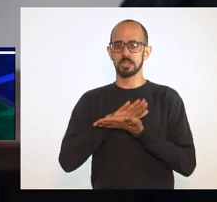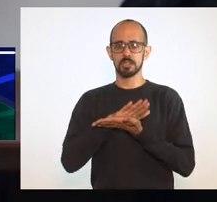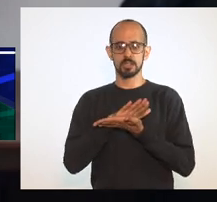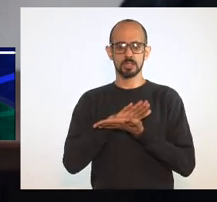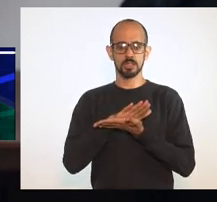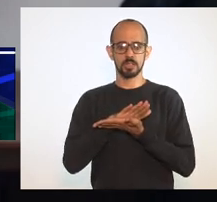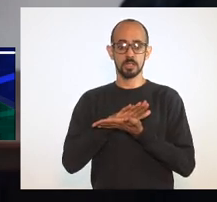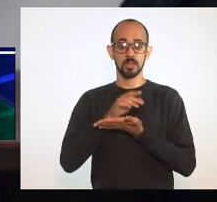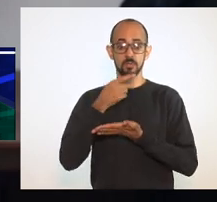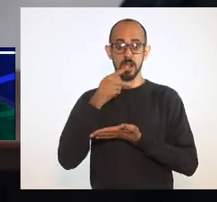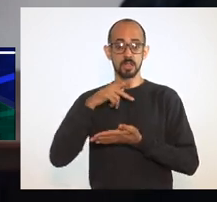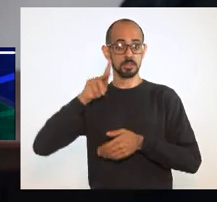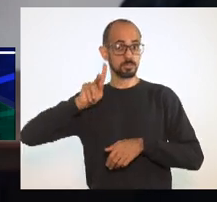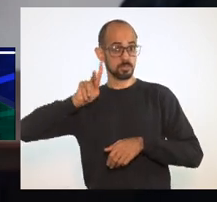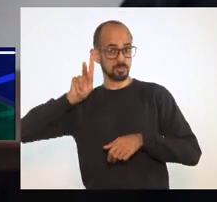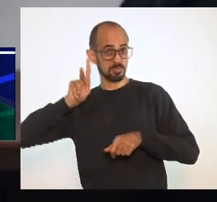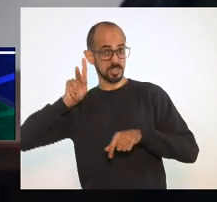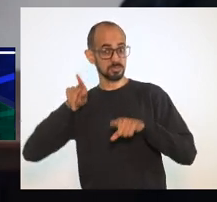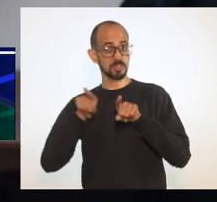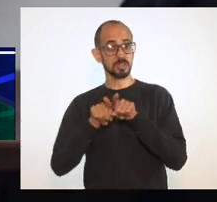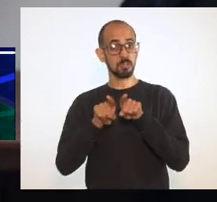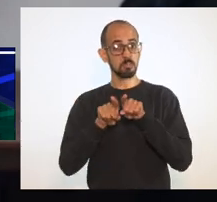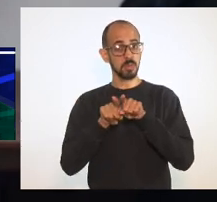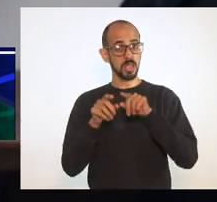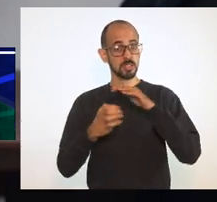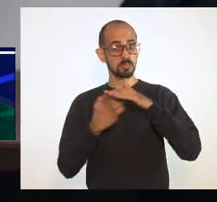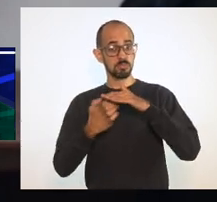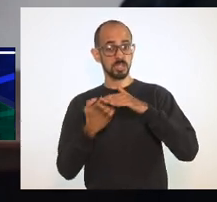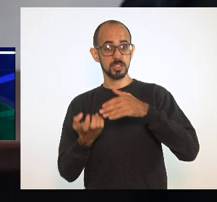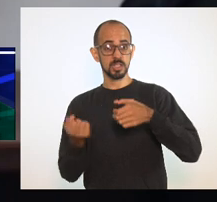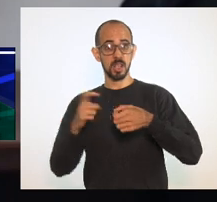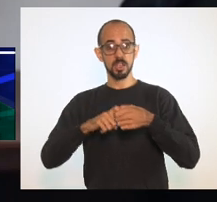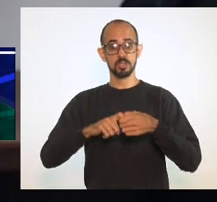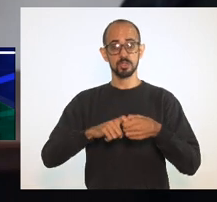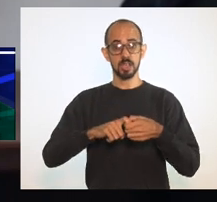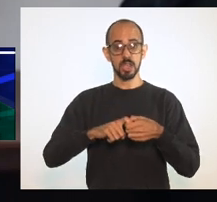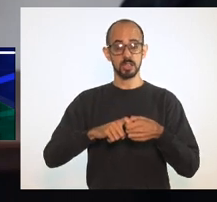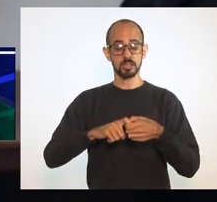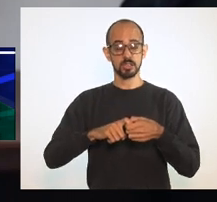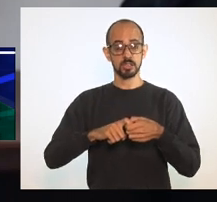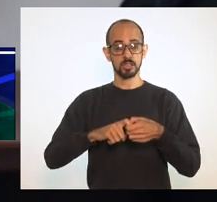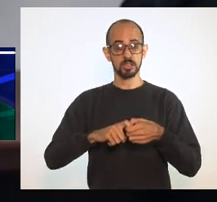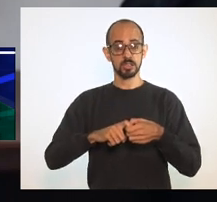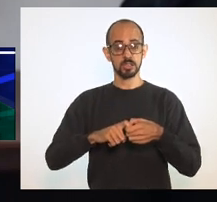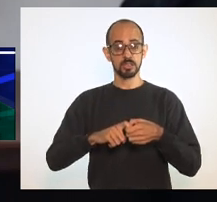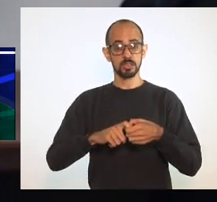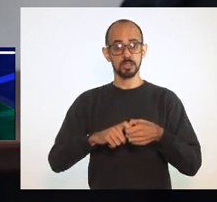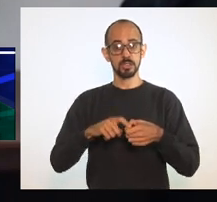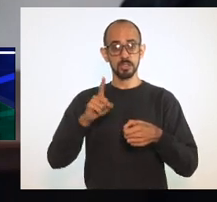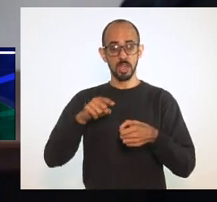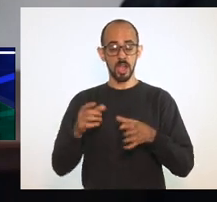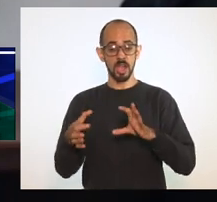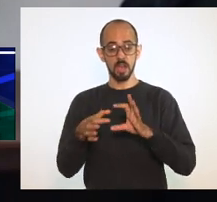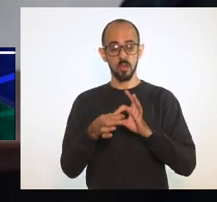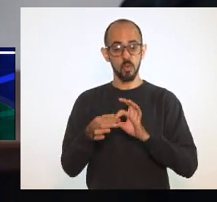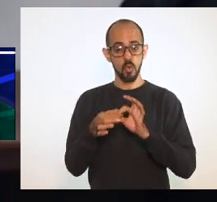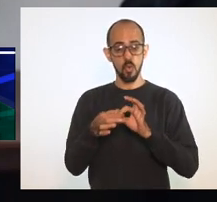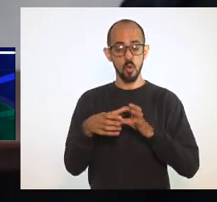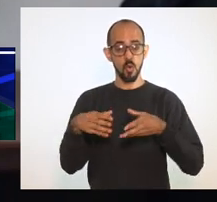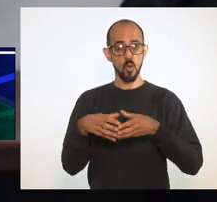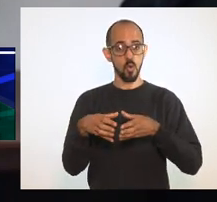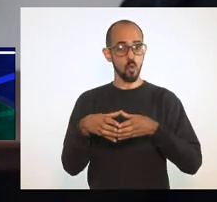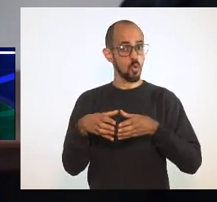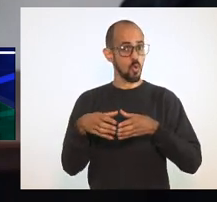as subsidiárias também, e também as empresas ali que estão coligadas ao IBP. E diga-se